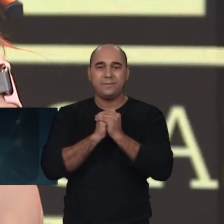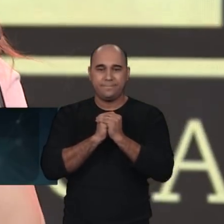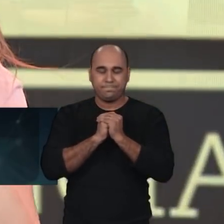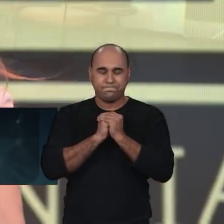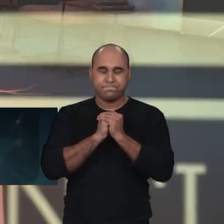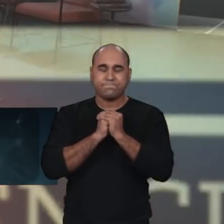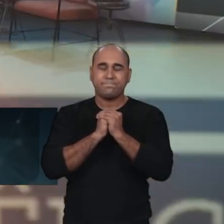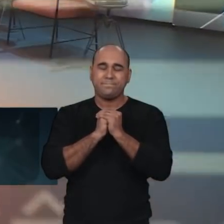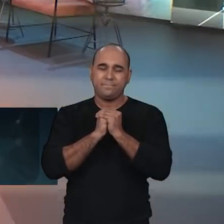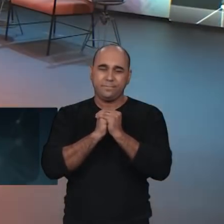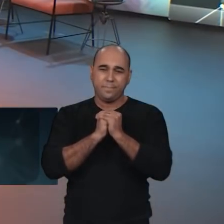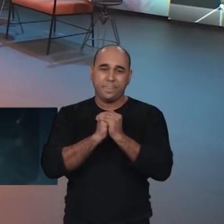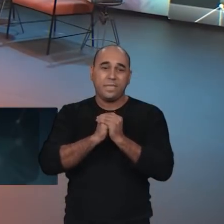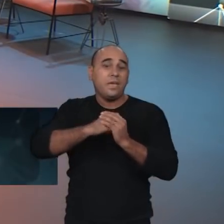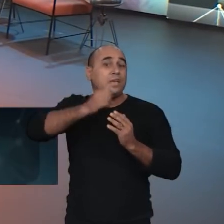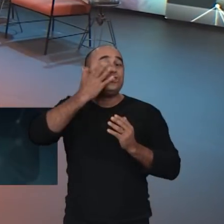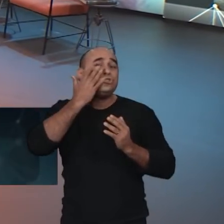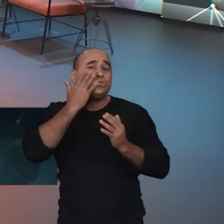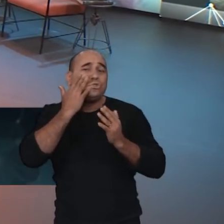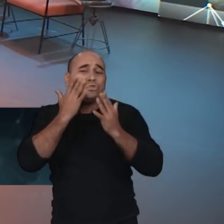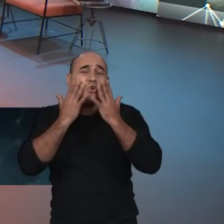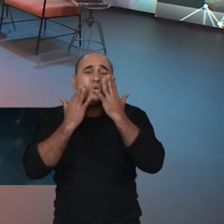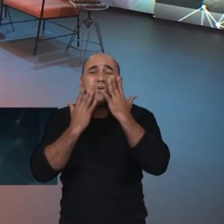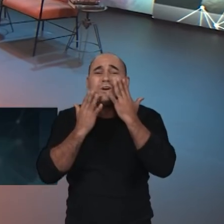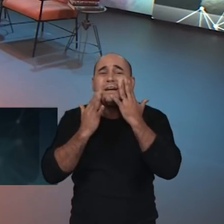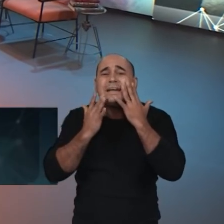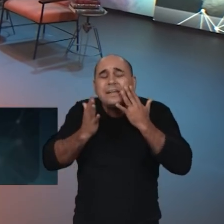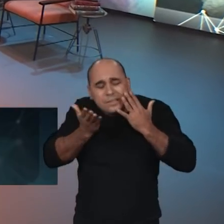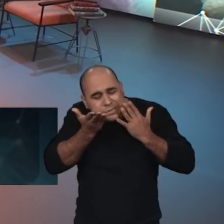orar. Que chorar também é